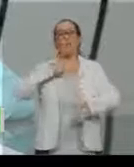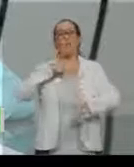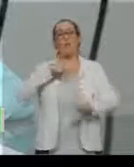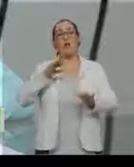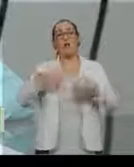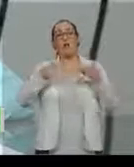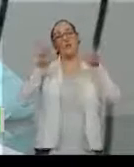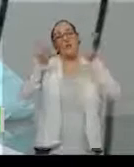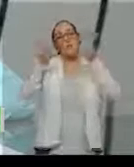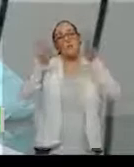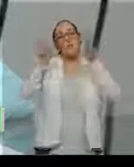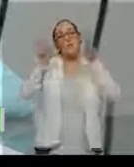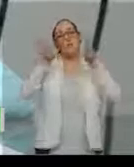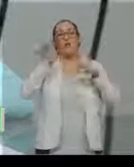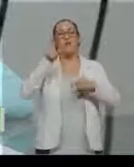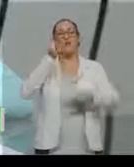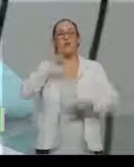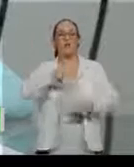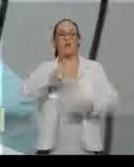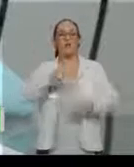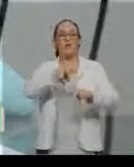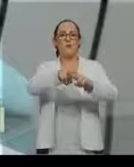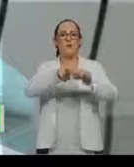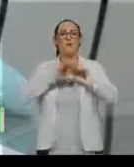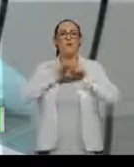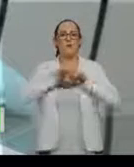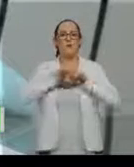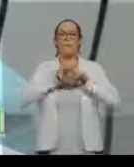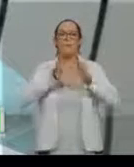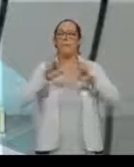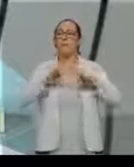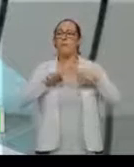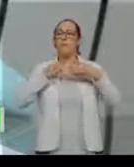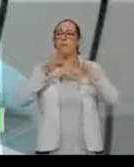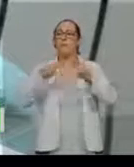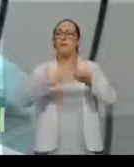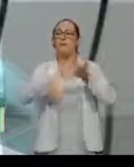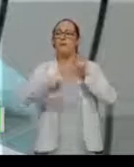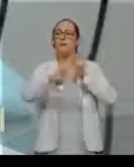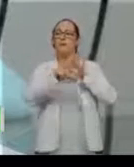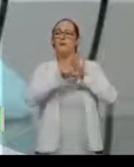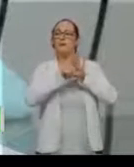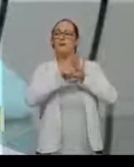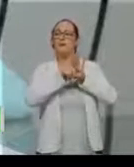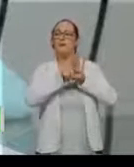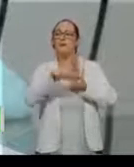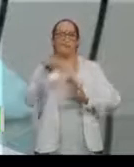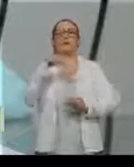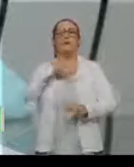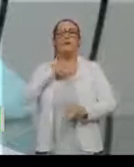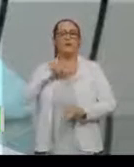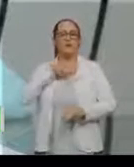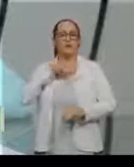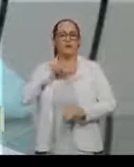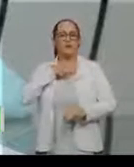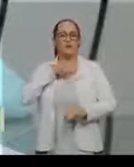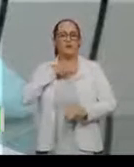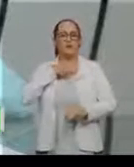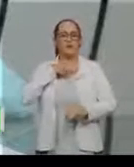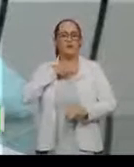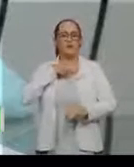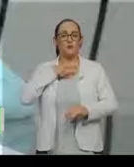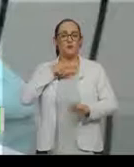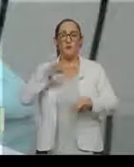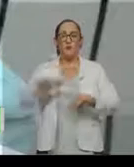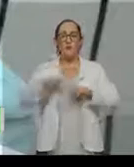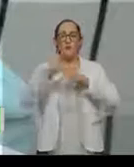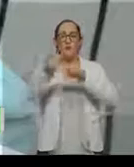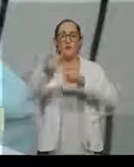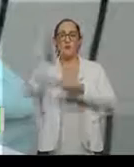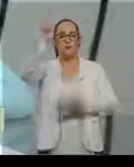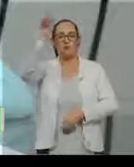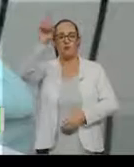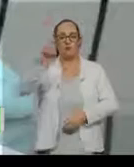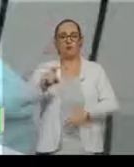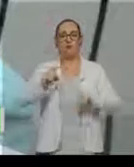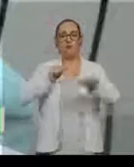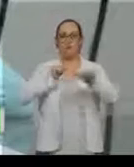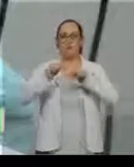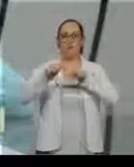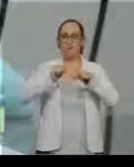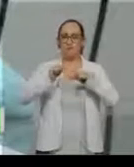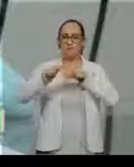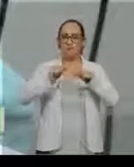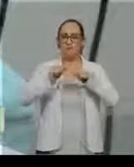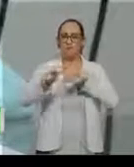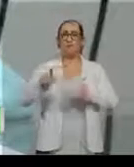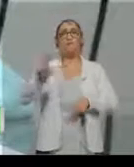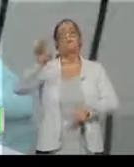bem referente, assim, à questão da legitimação, da consolidação de leis que davam direitos aos trabalhadores, né,